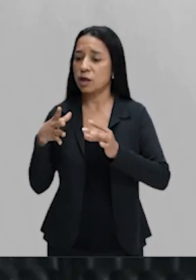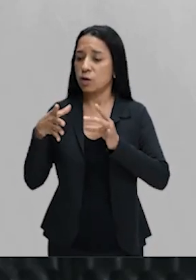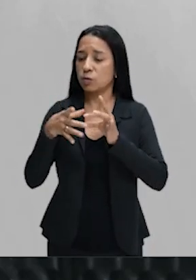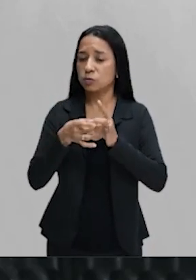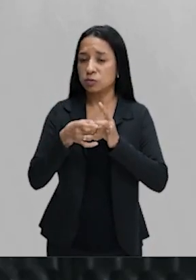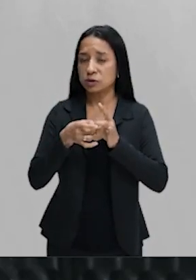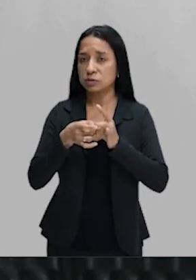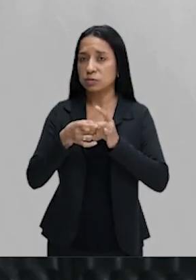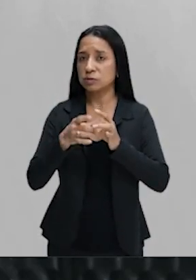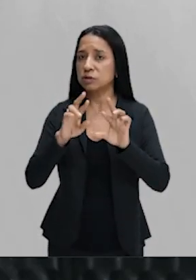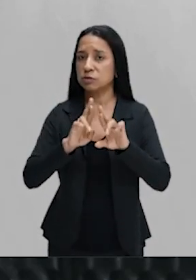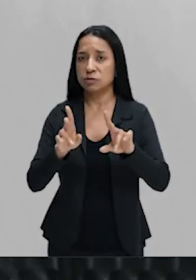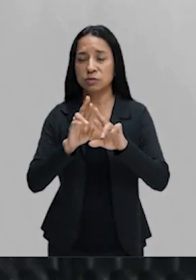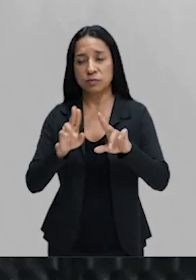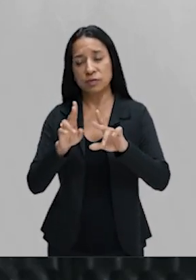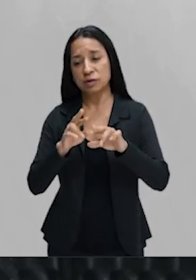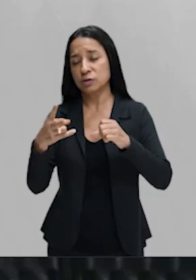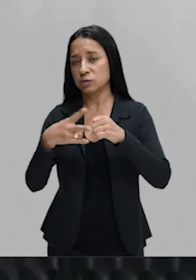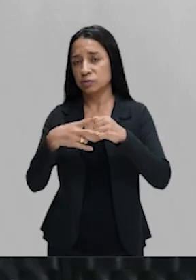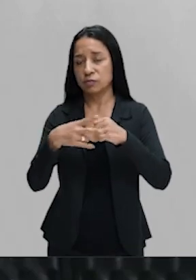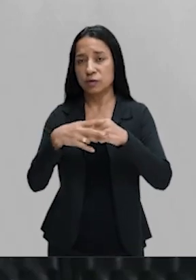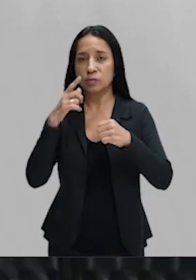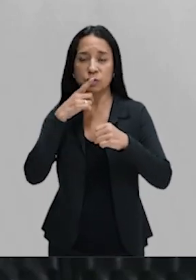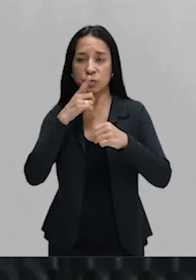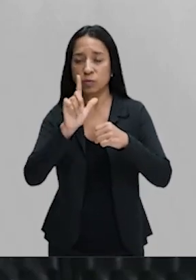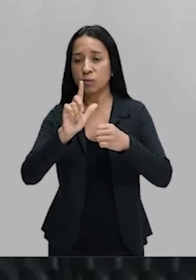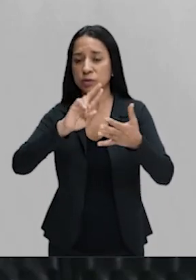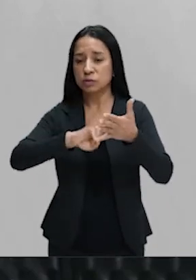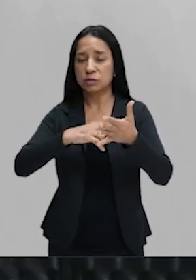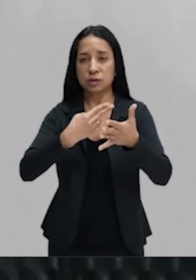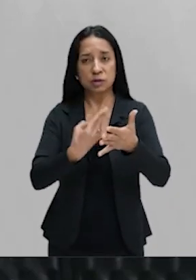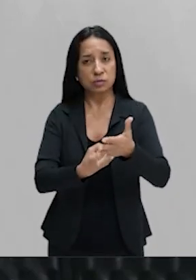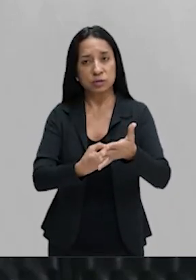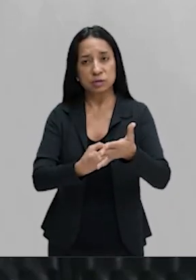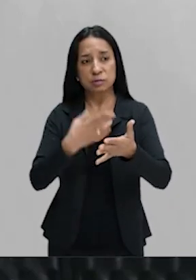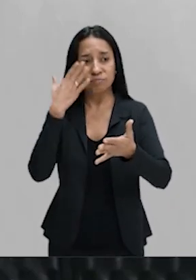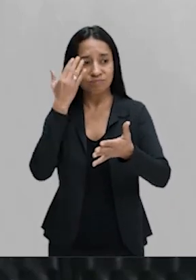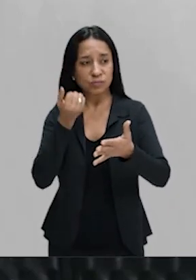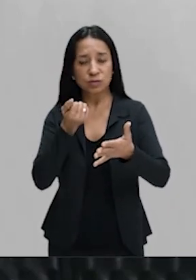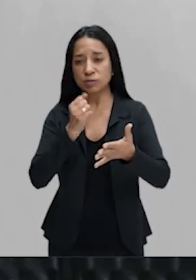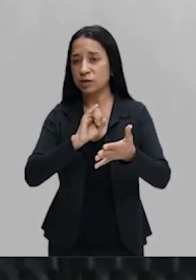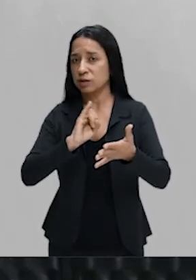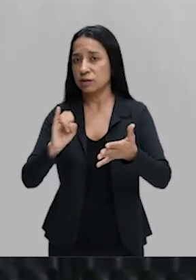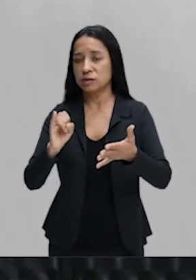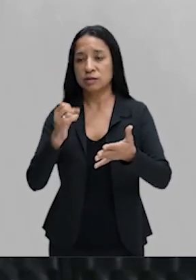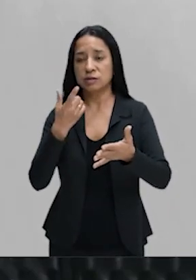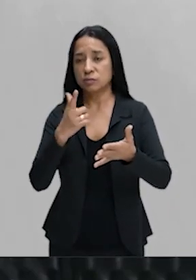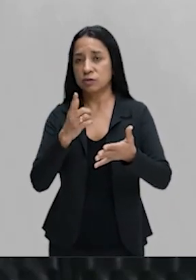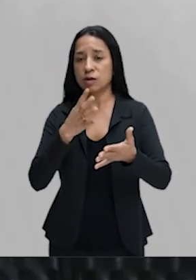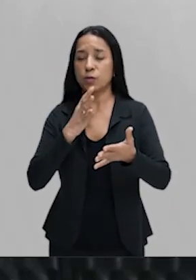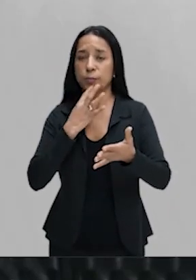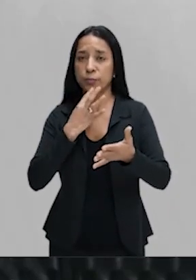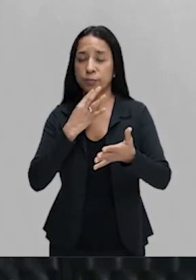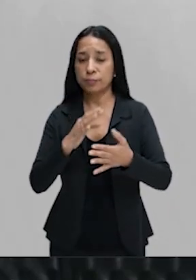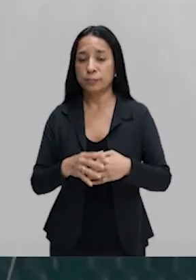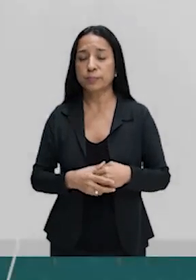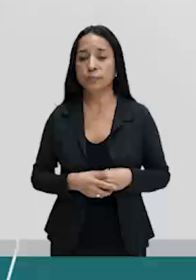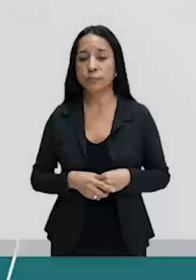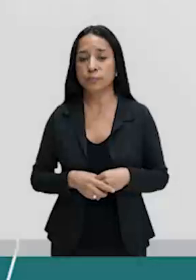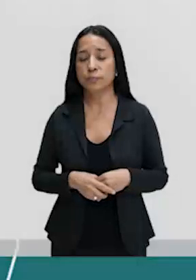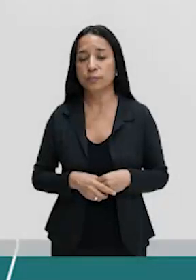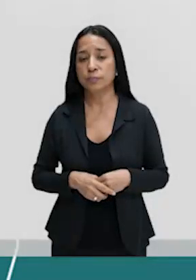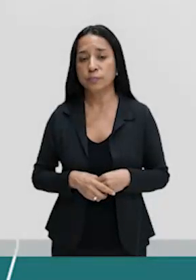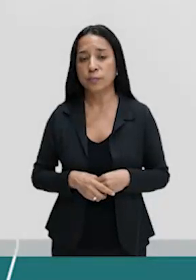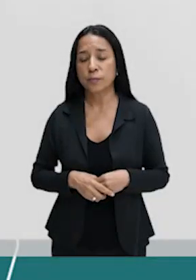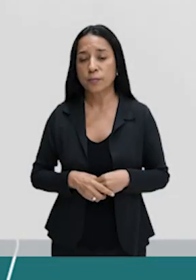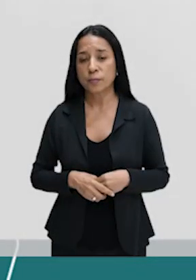totalmente diferentes do verbo no infinitivo e você não consegue traduzir nem identificar se você não tiver conhecimento, tá?